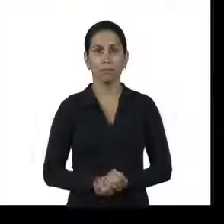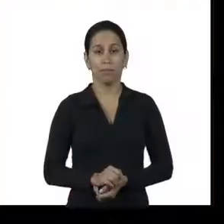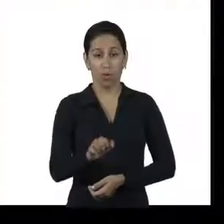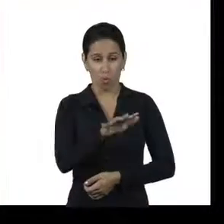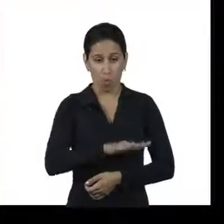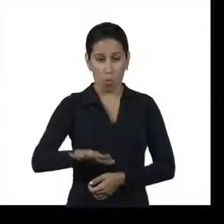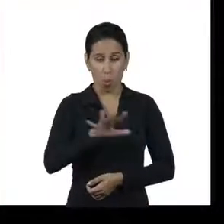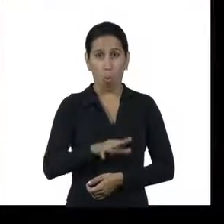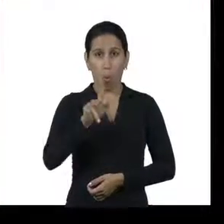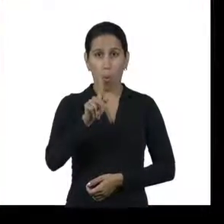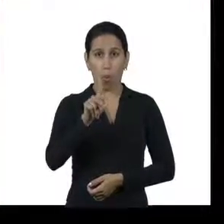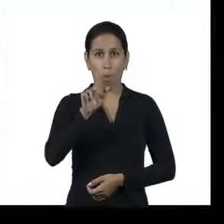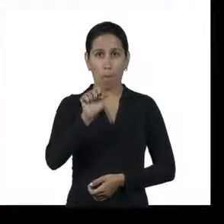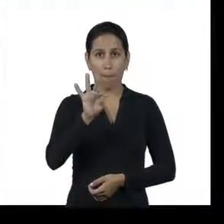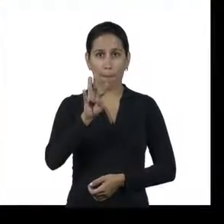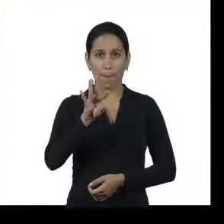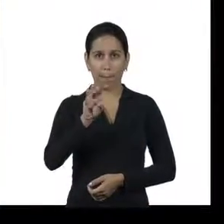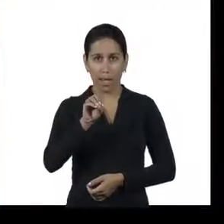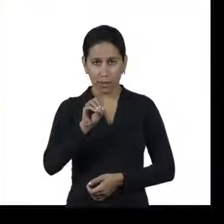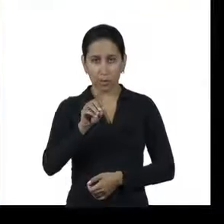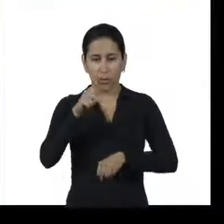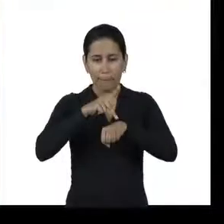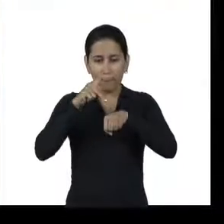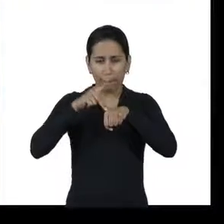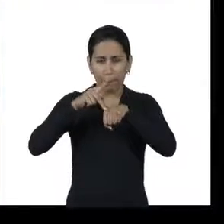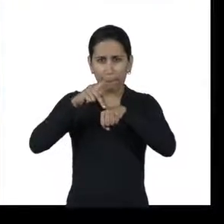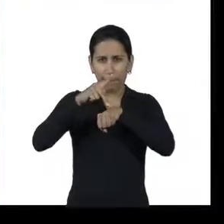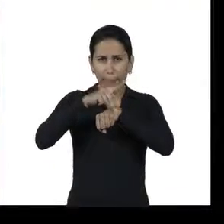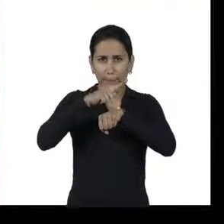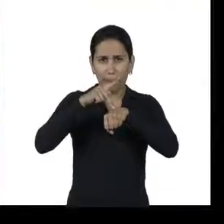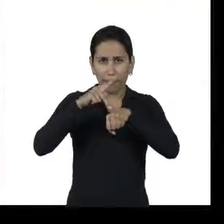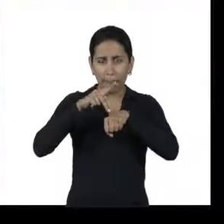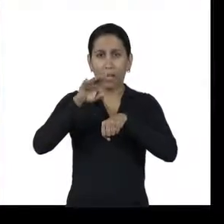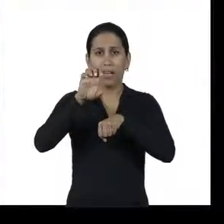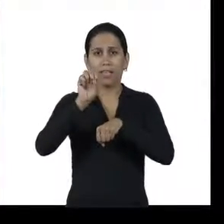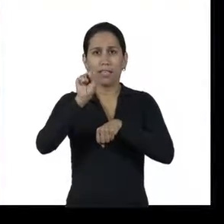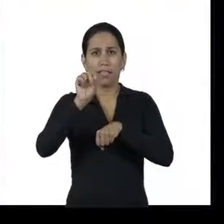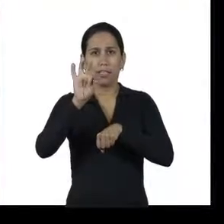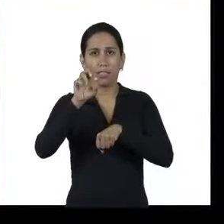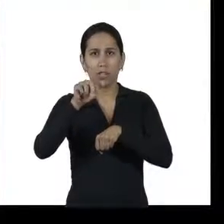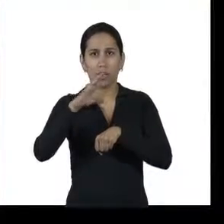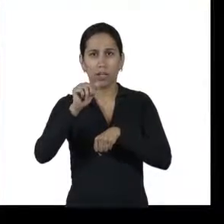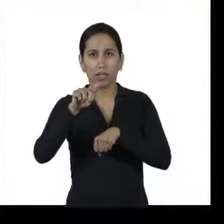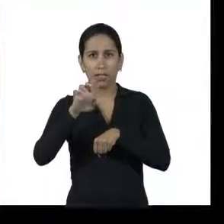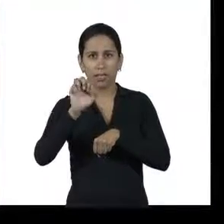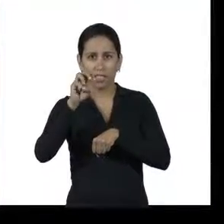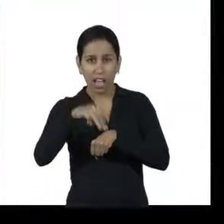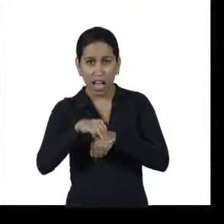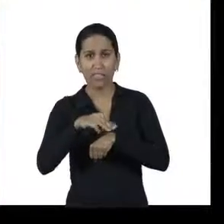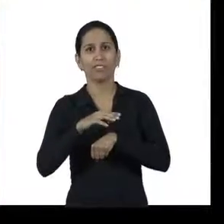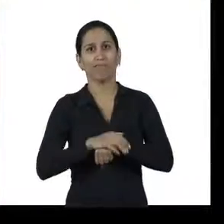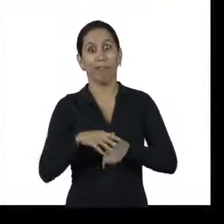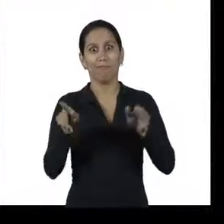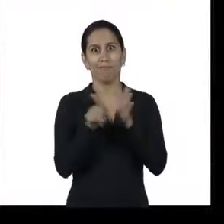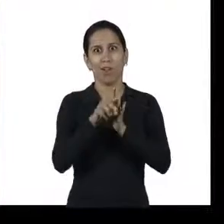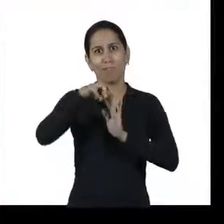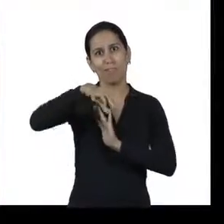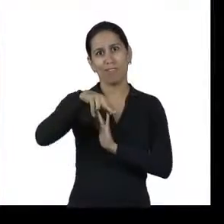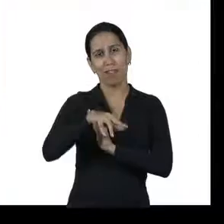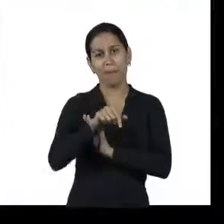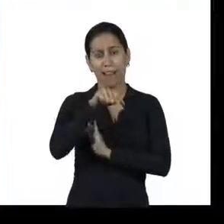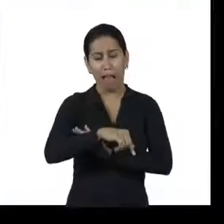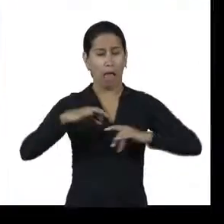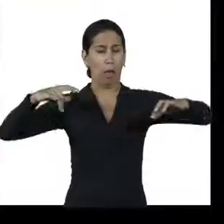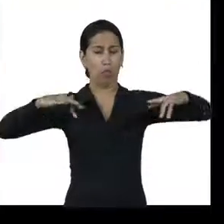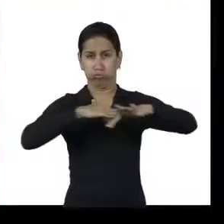Pátio de britagem e estocagem é um local estratégico para a produção dentro de uma mineradora. Nele, o fluxo de veículos e equipamentos é